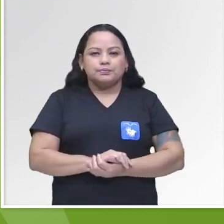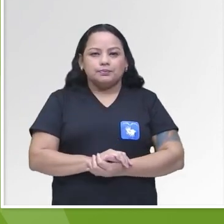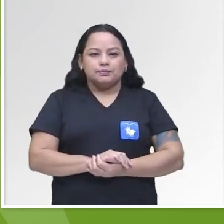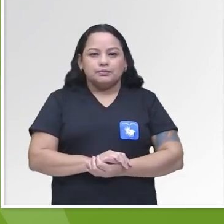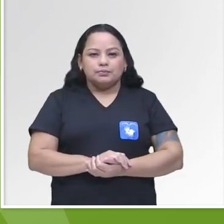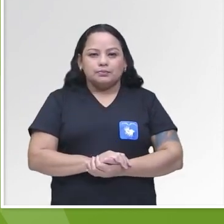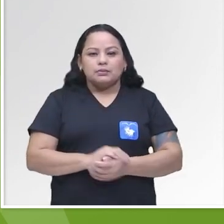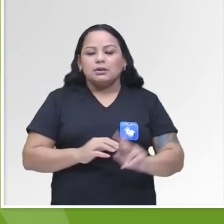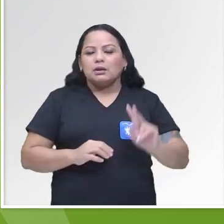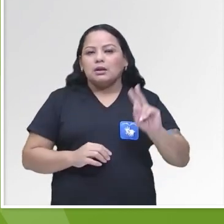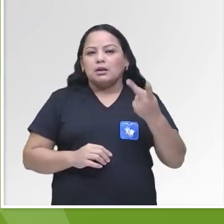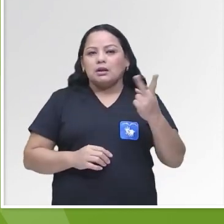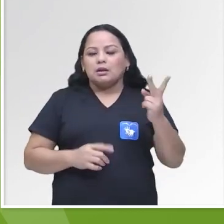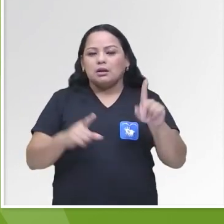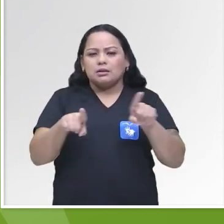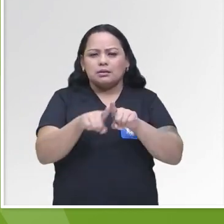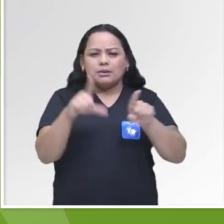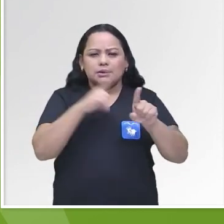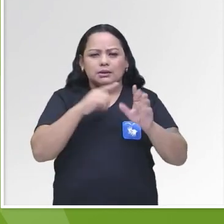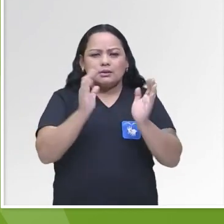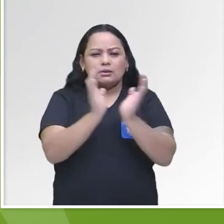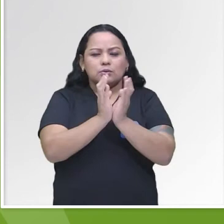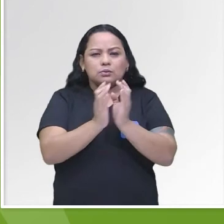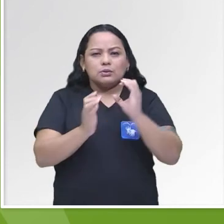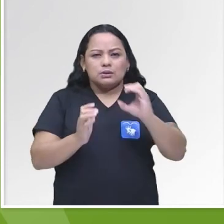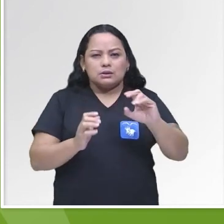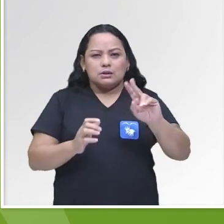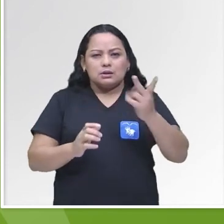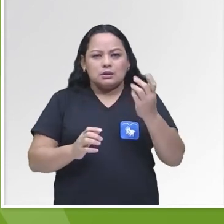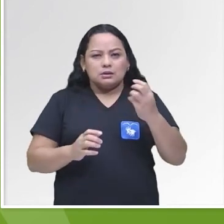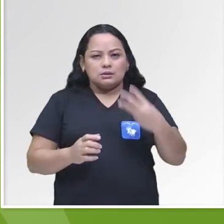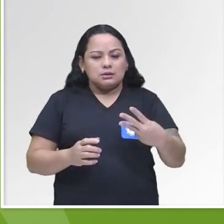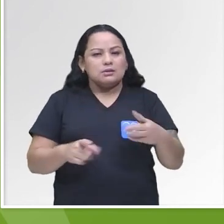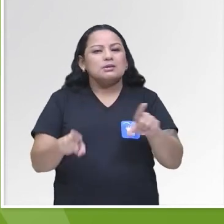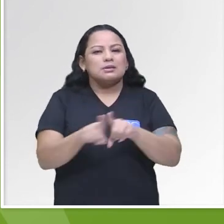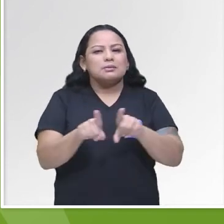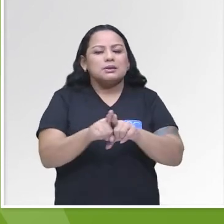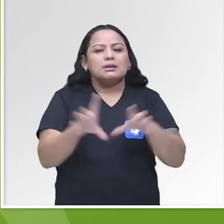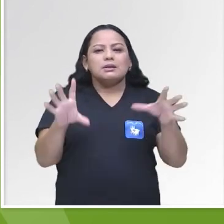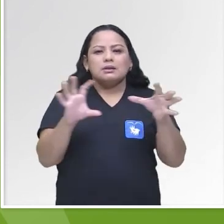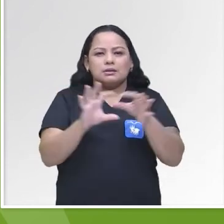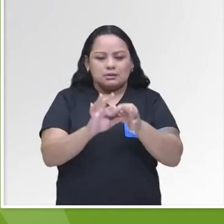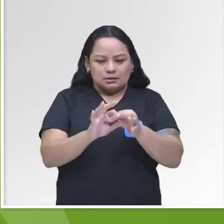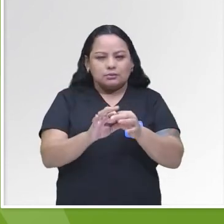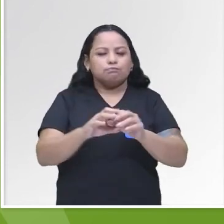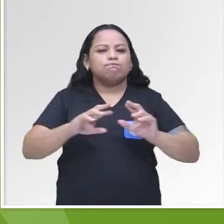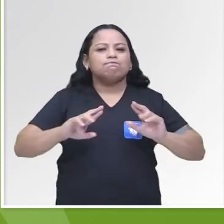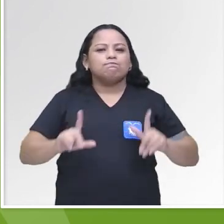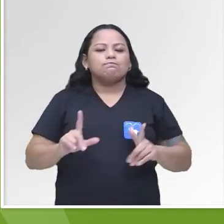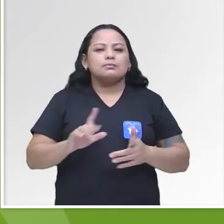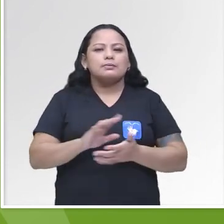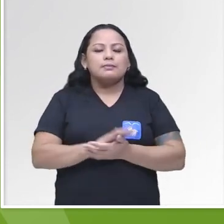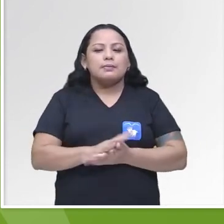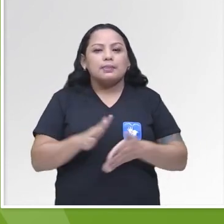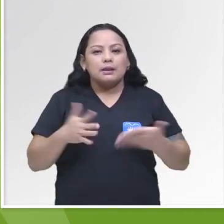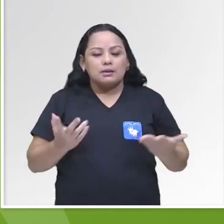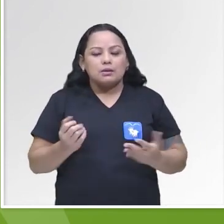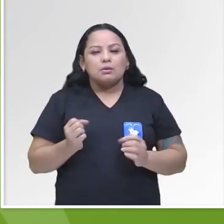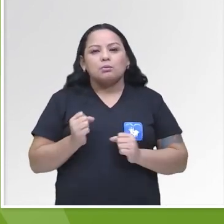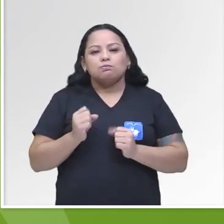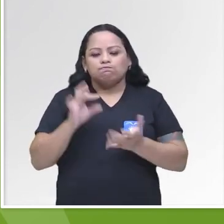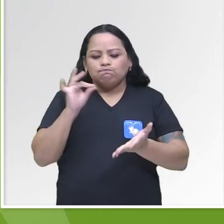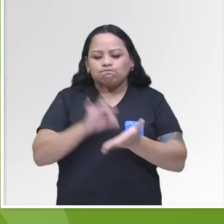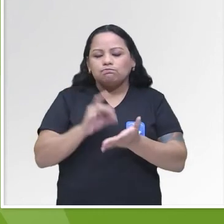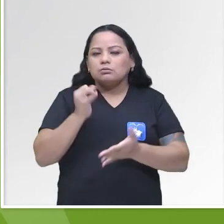o hidrogênio e eu tenho esse grupo aqui, CH3. Também tenho ligantes diferentes. Então, eu